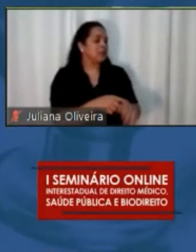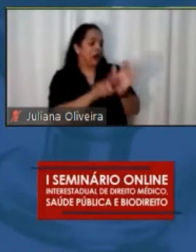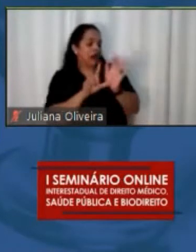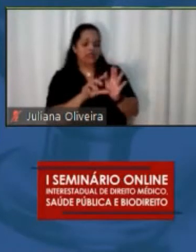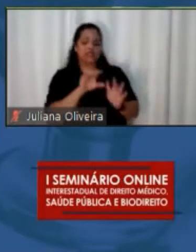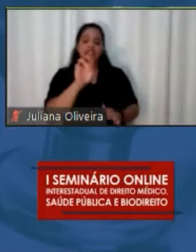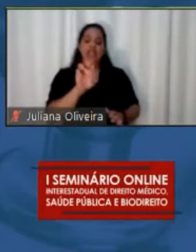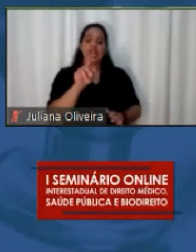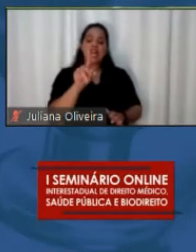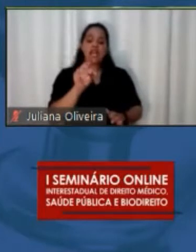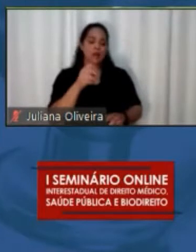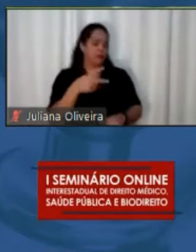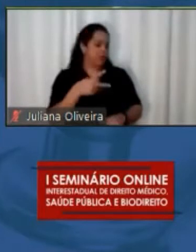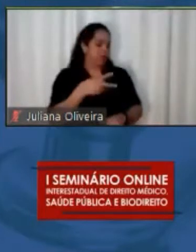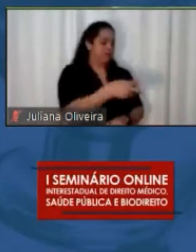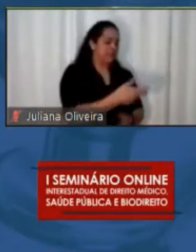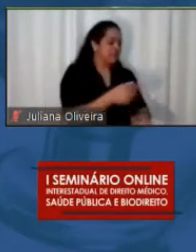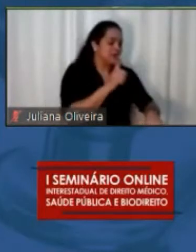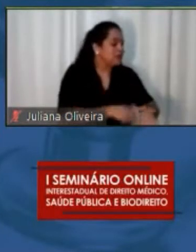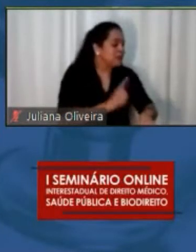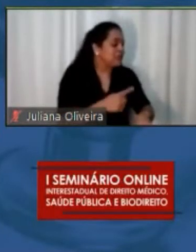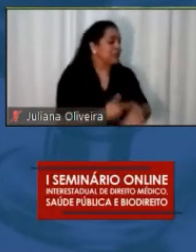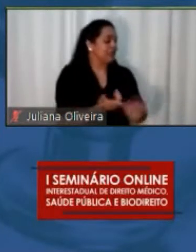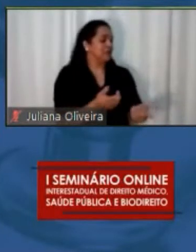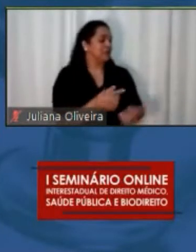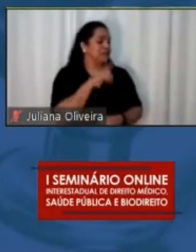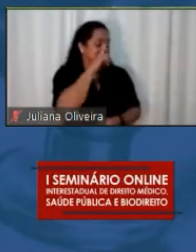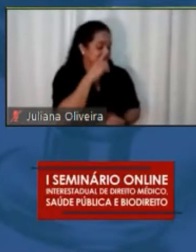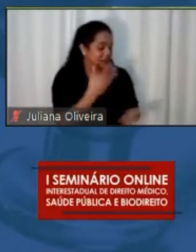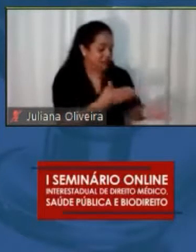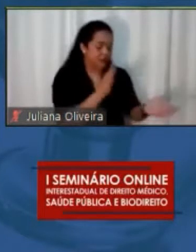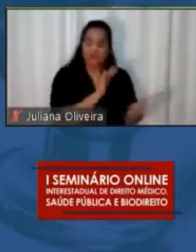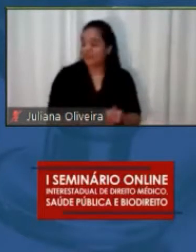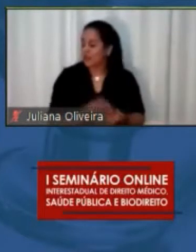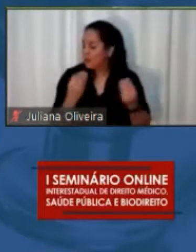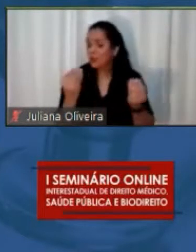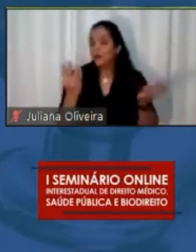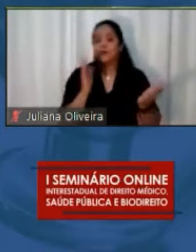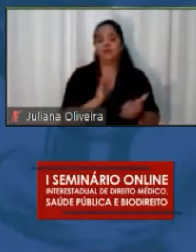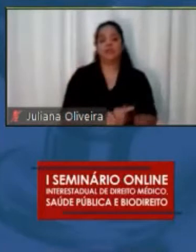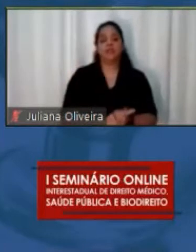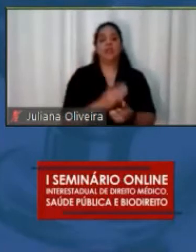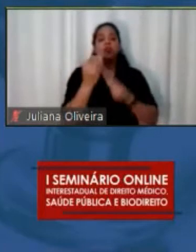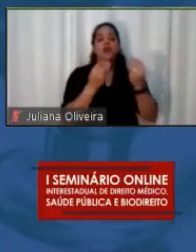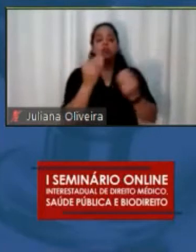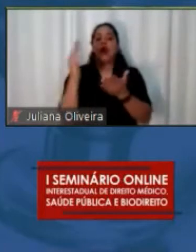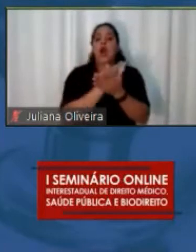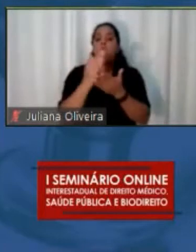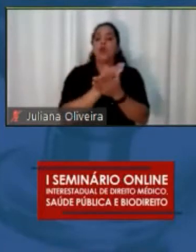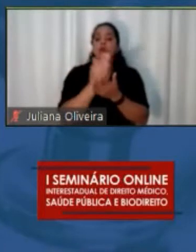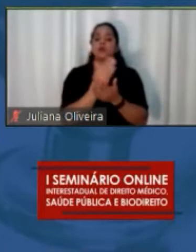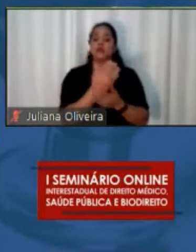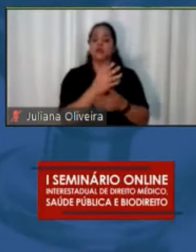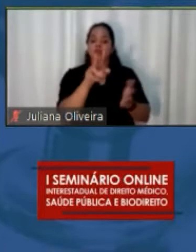porque ele analisou, no estudo duplo cego, pacientes que chegaram para o hospital e que iriam ser submetidos à